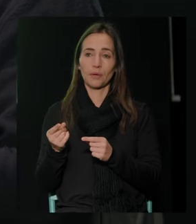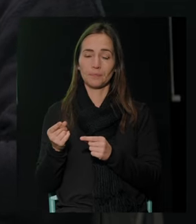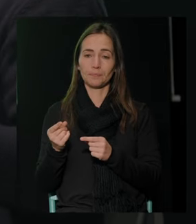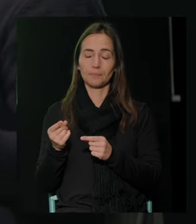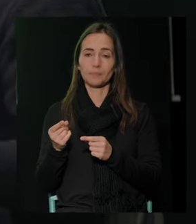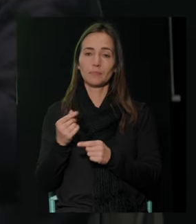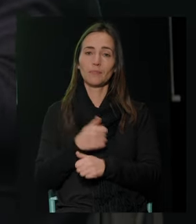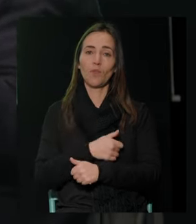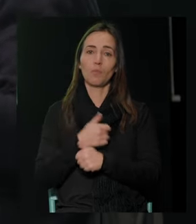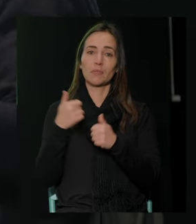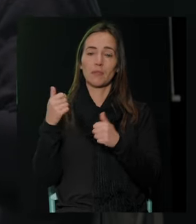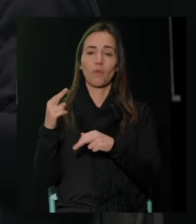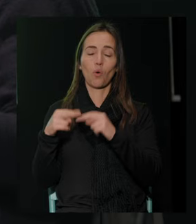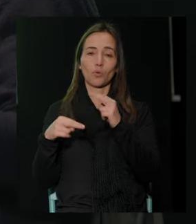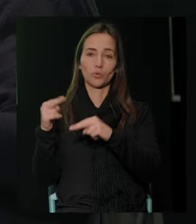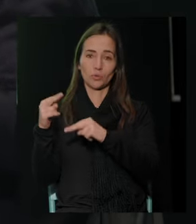É uma cidade